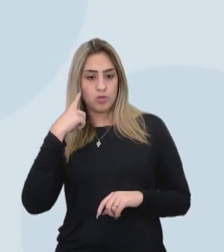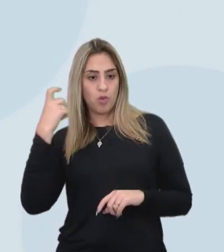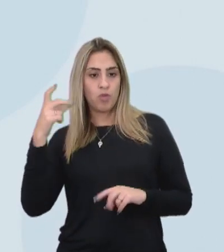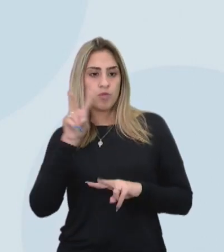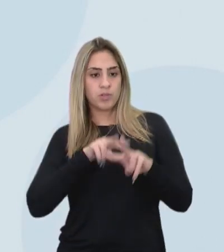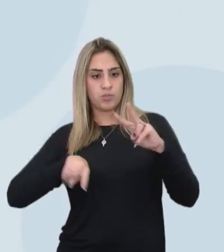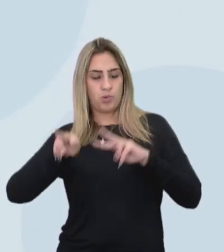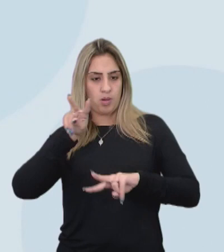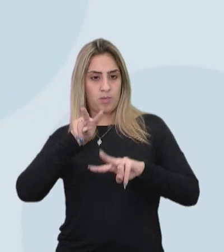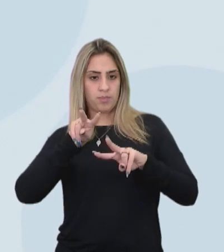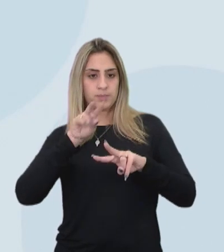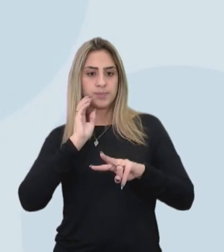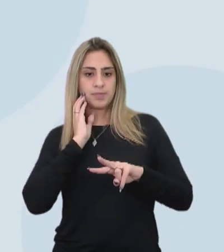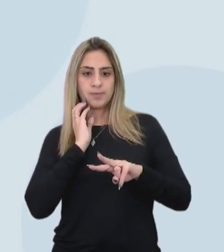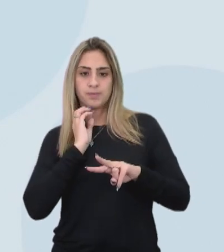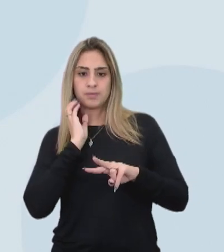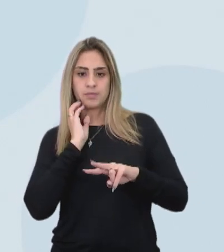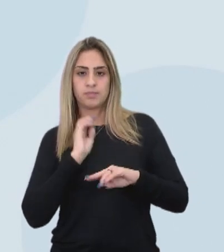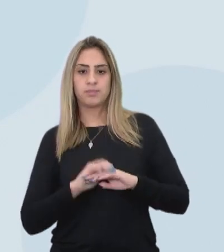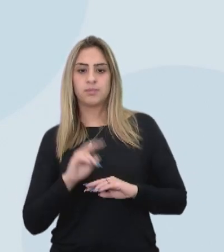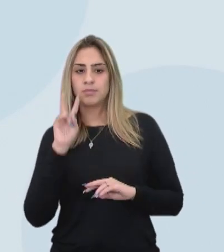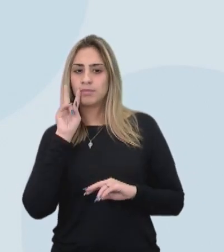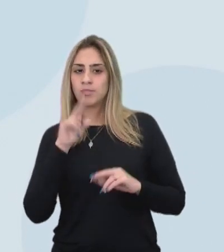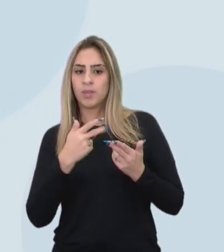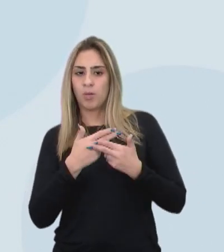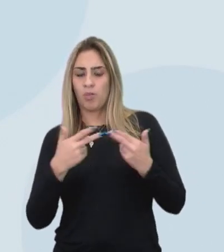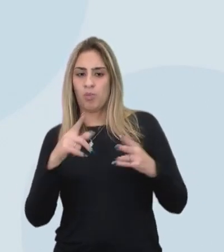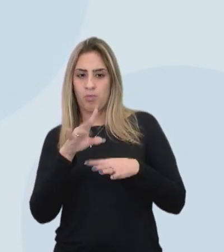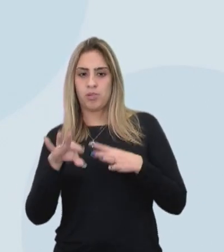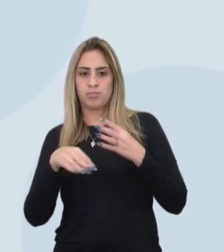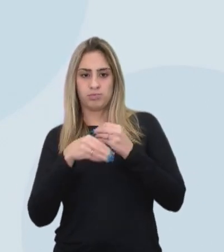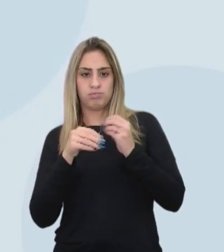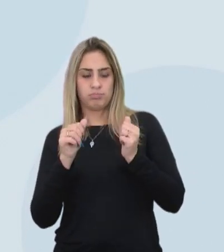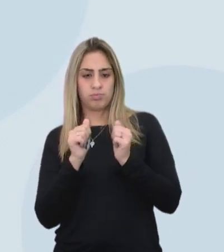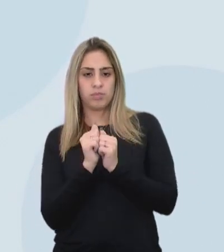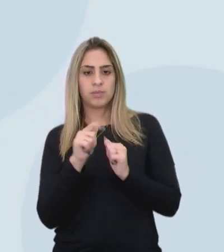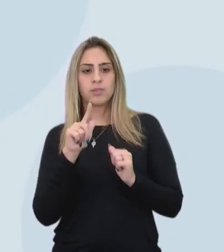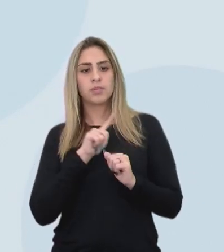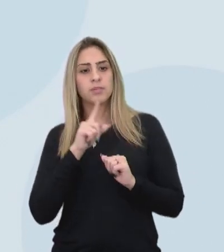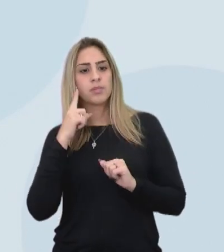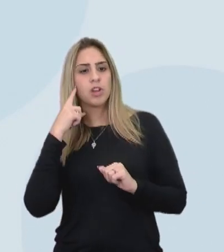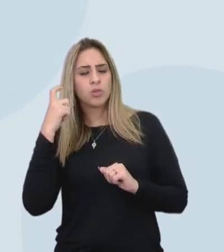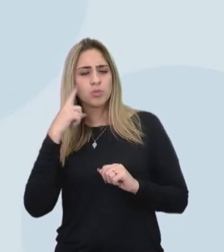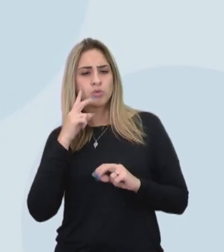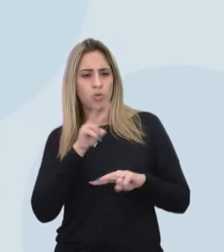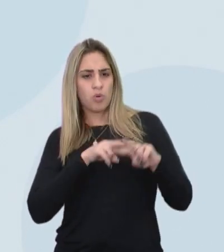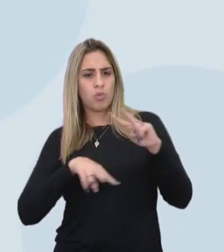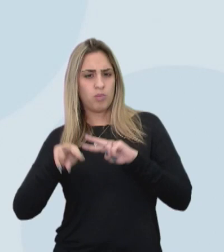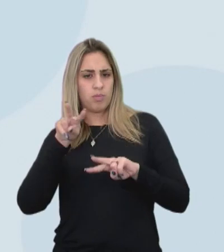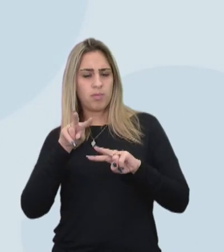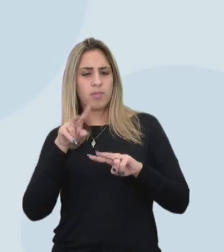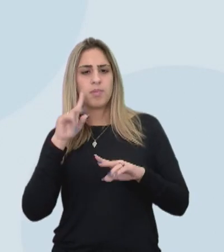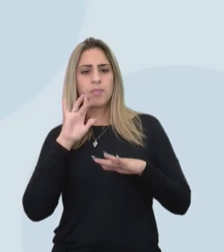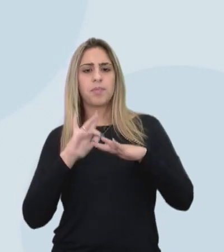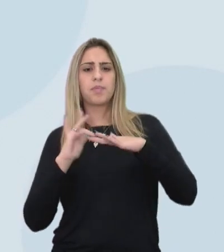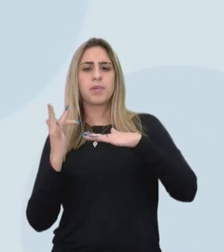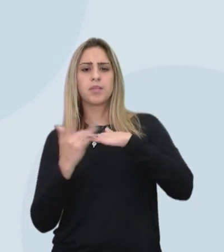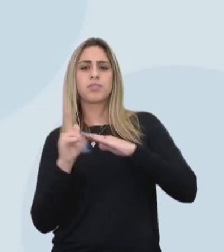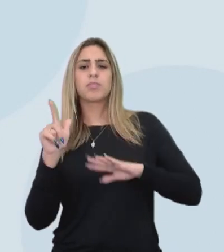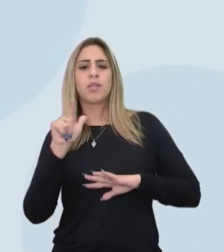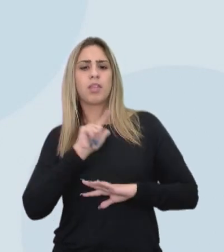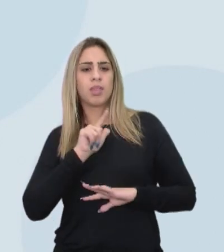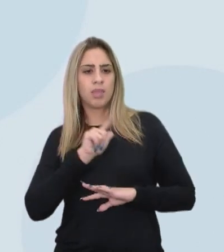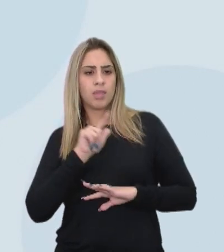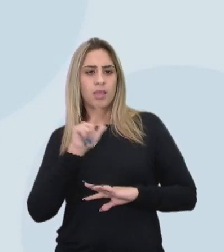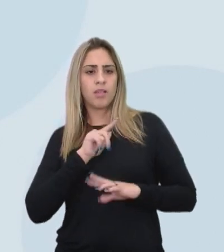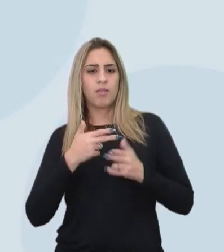promissoras, não que as outras não sejam, mas eu elenquei algumas aqui. Então, ó, o audiovisual é um termo designado para mídias que unem elementos